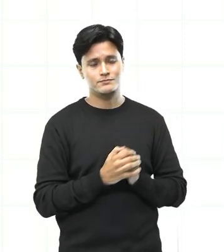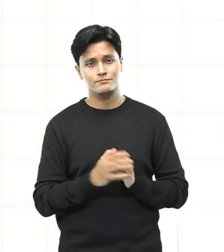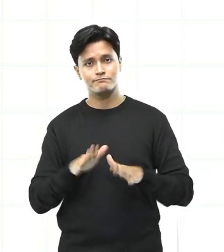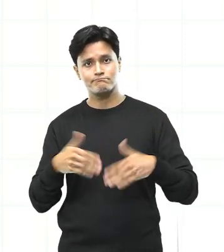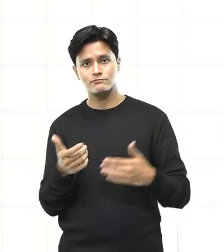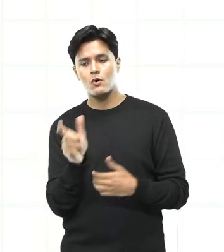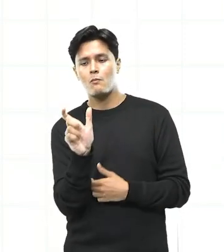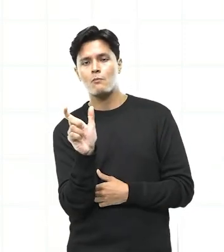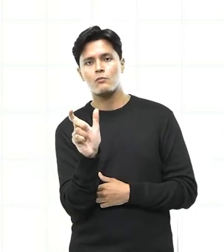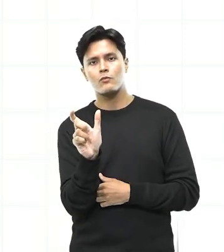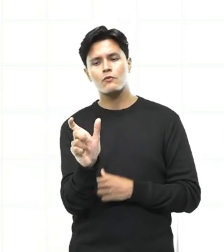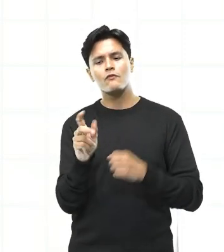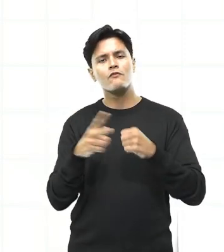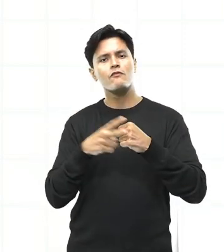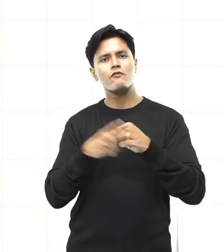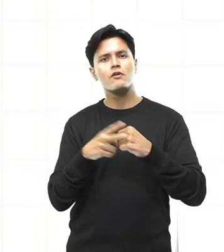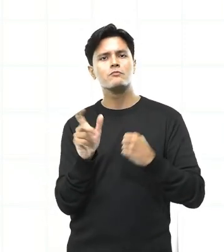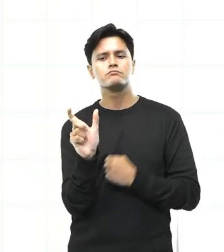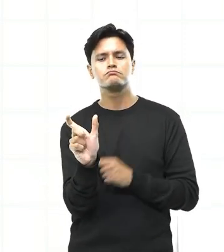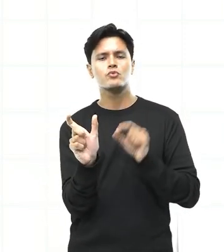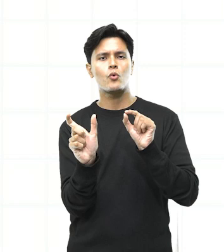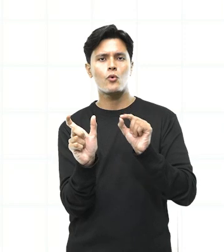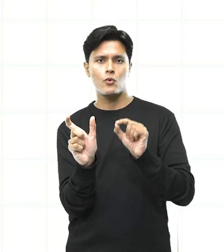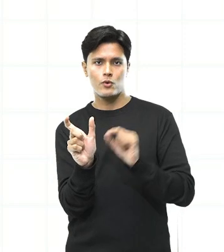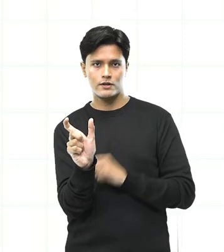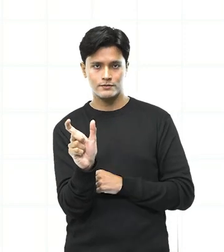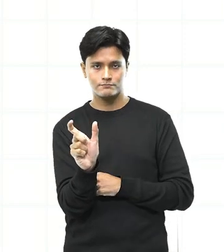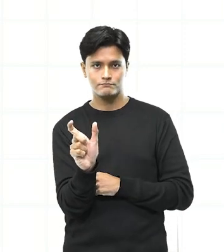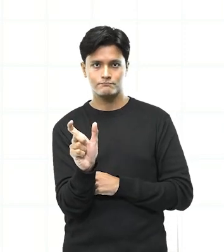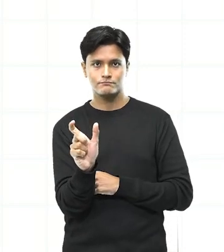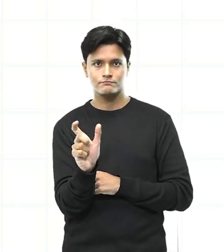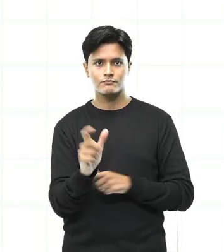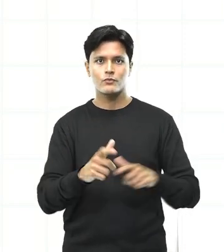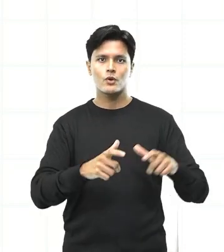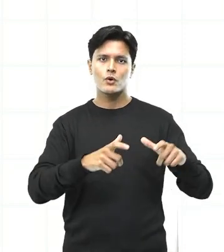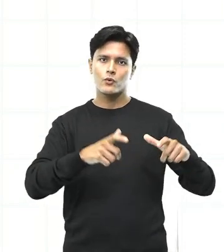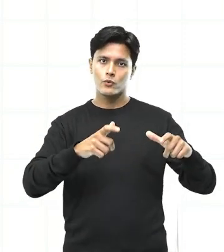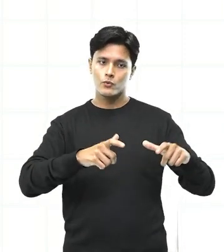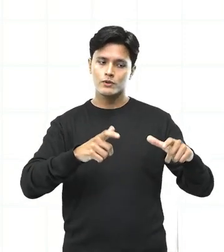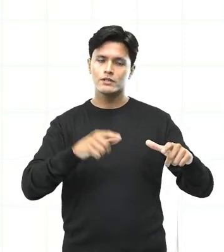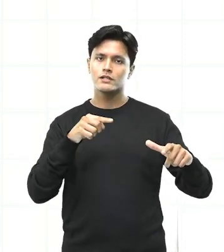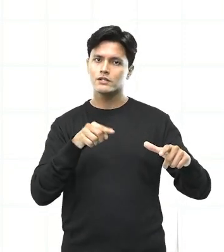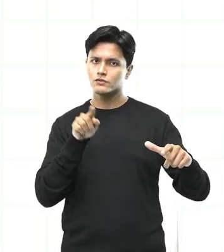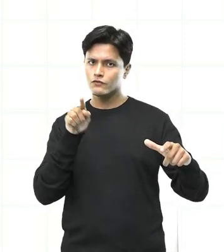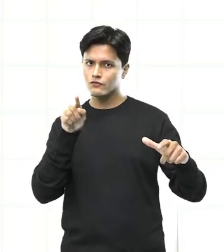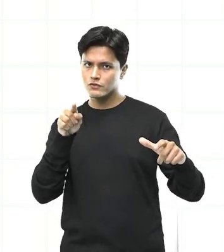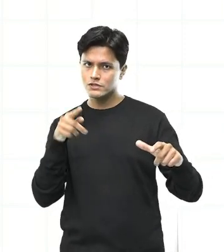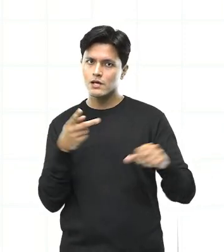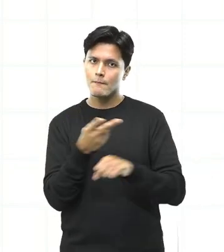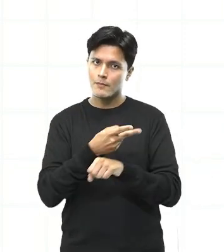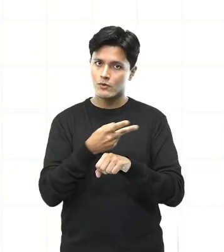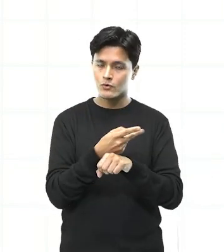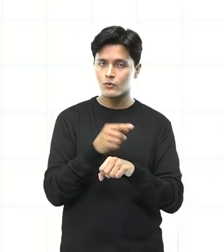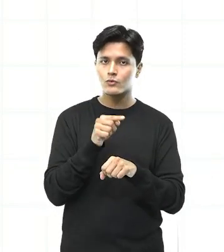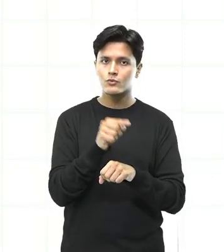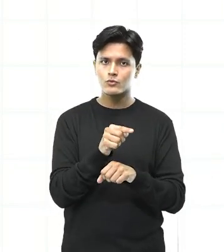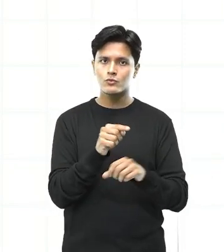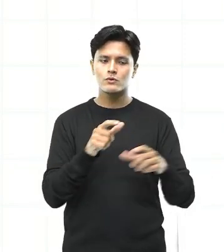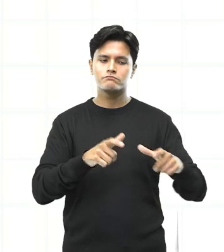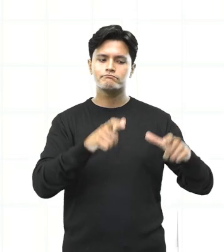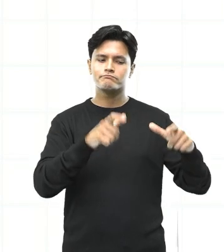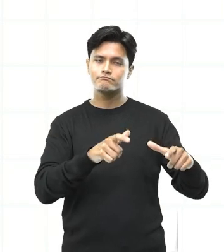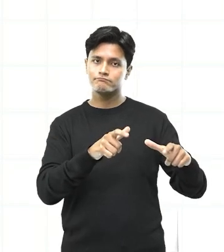aqui na nossa oração? O endereço o qual você procura, né? Fica